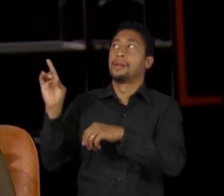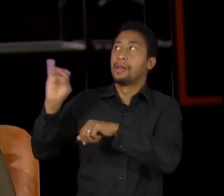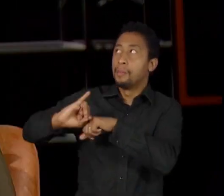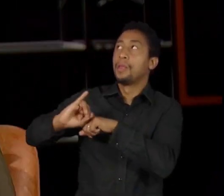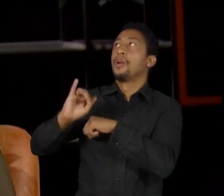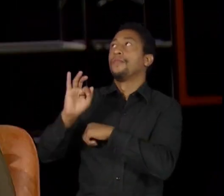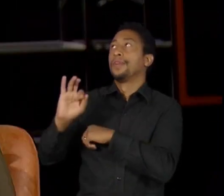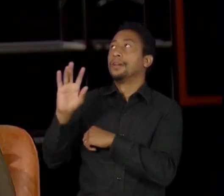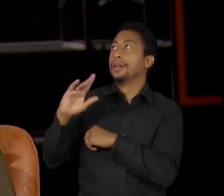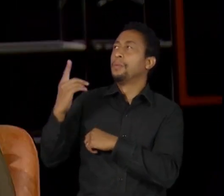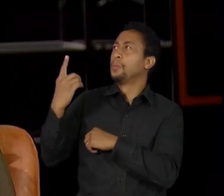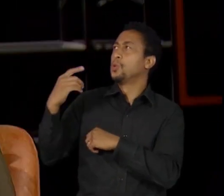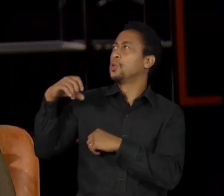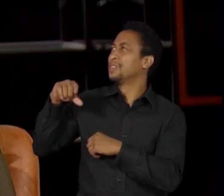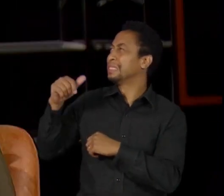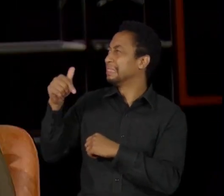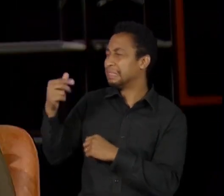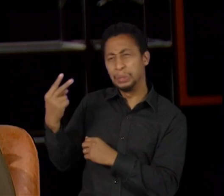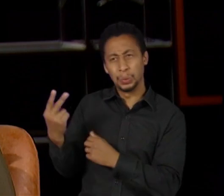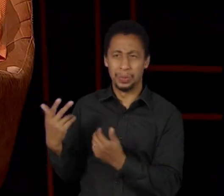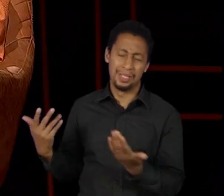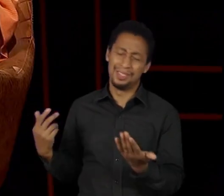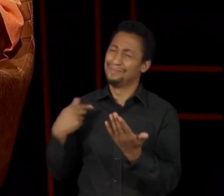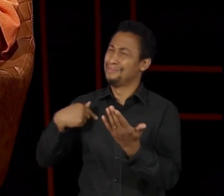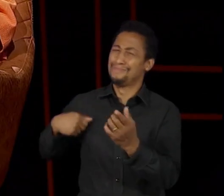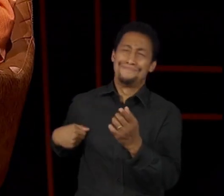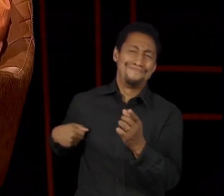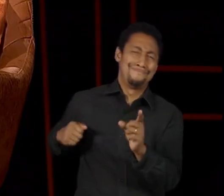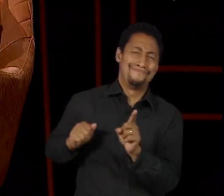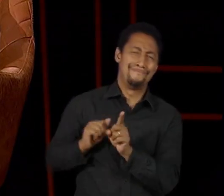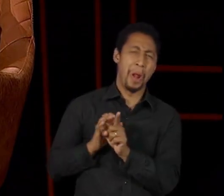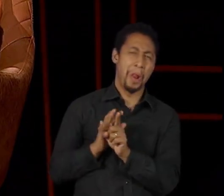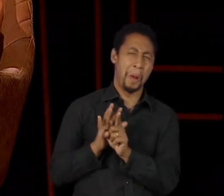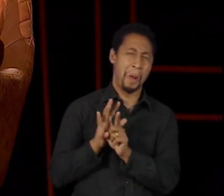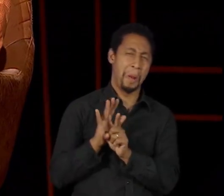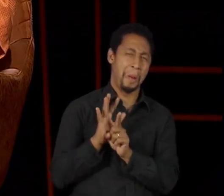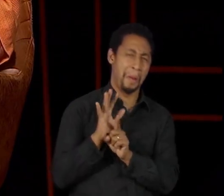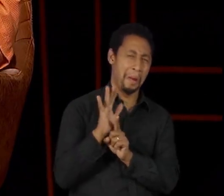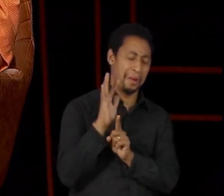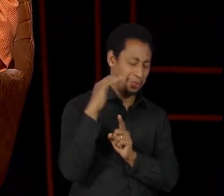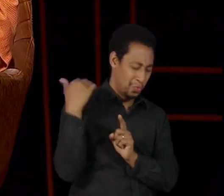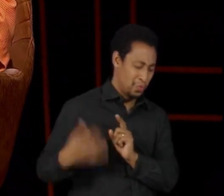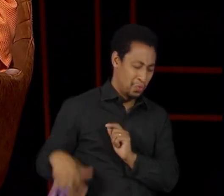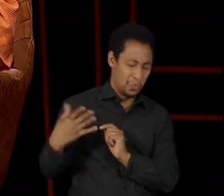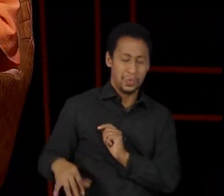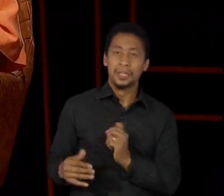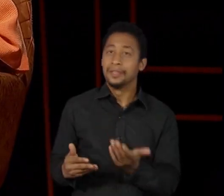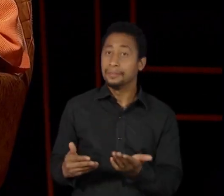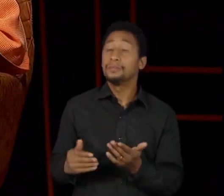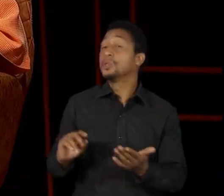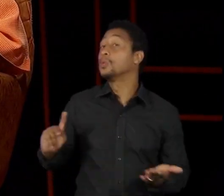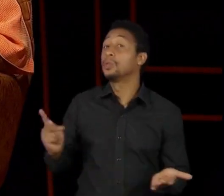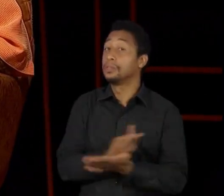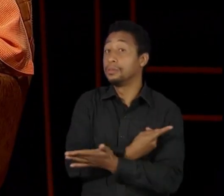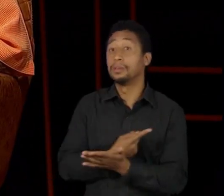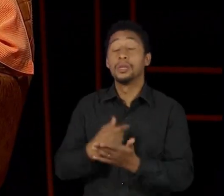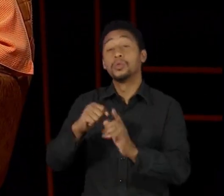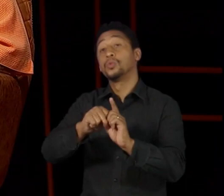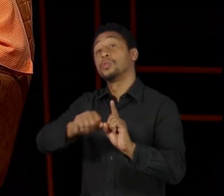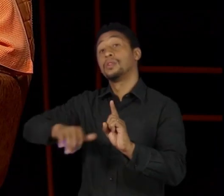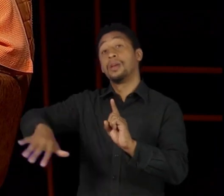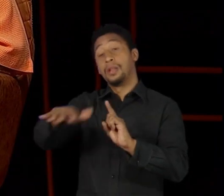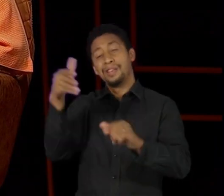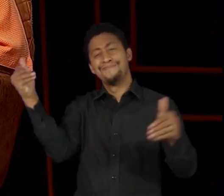É 72 ainda, mas era um negócio absurdo. Era bilheteria. Significa o quê? Significa que a sociedade ia ao